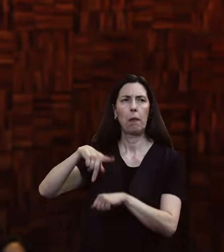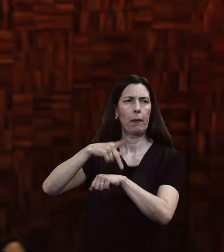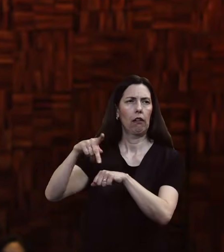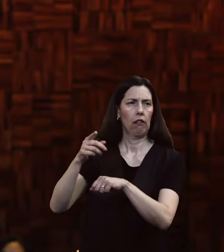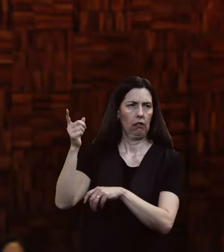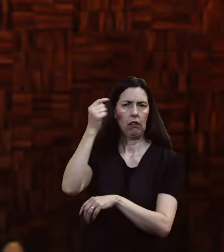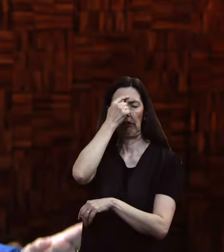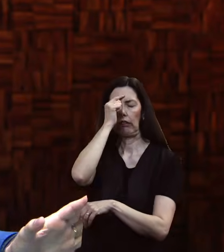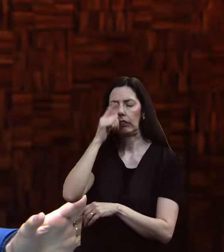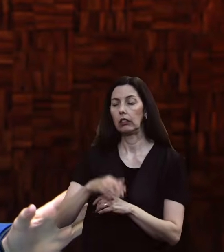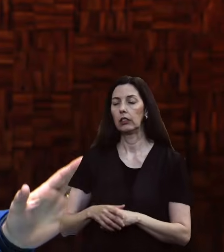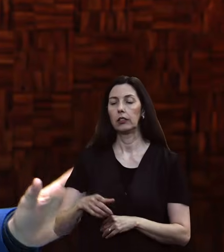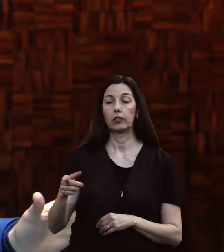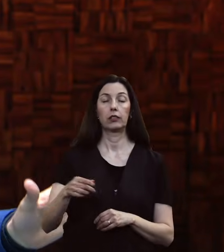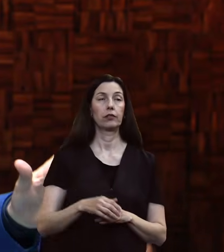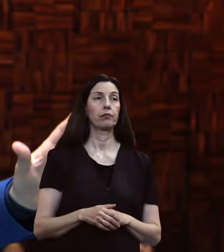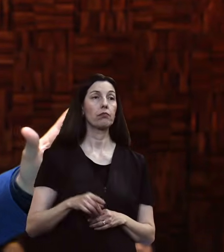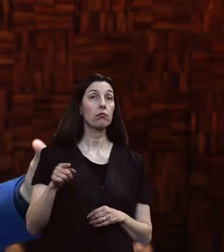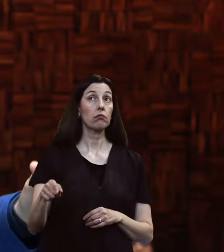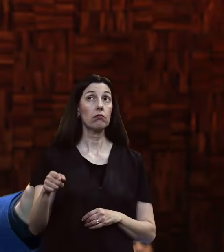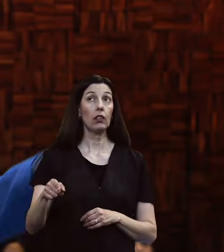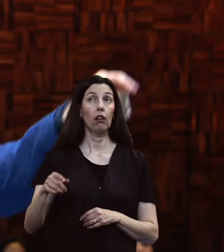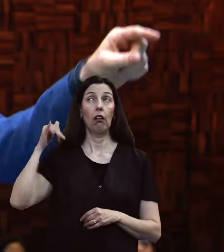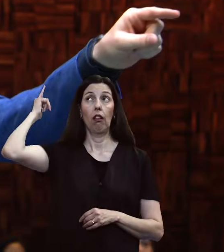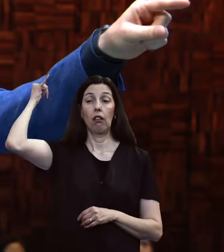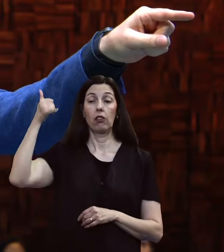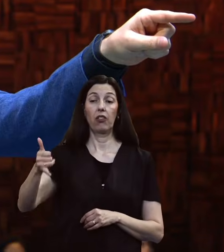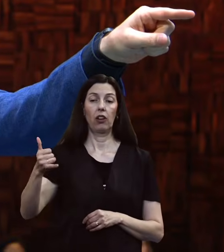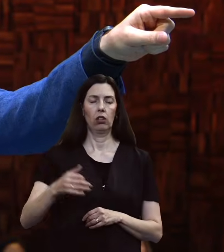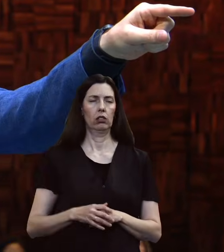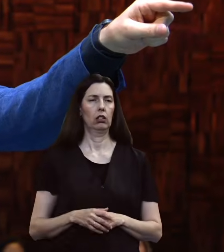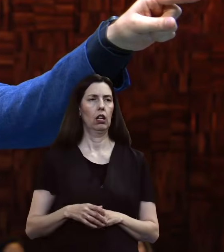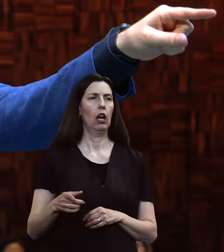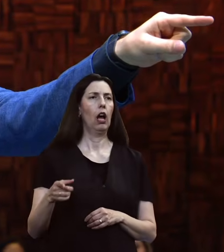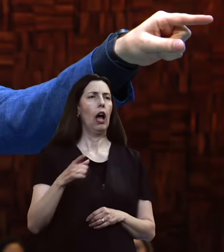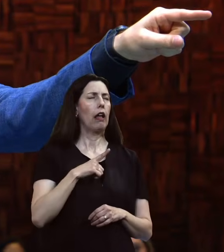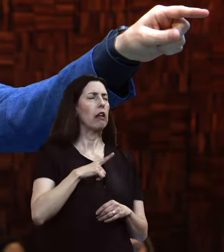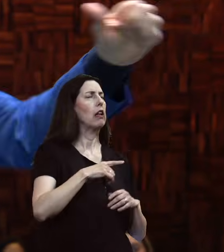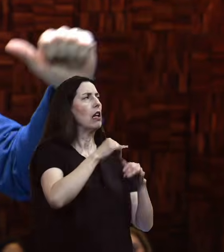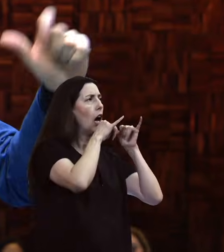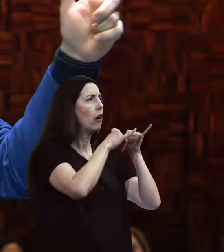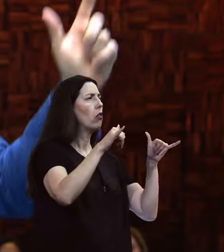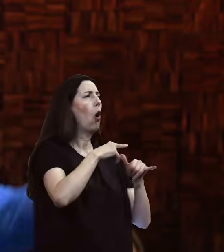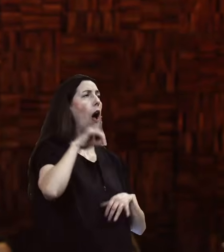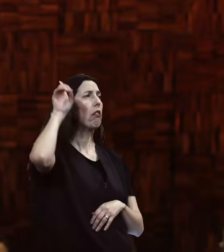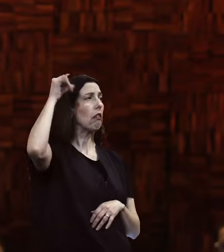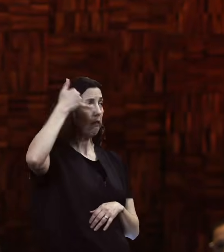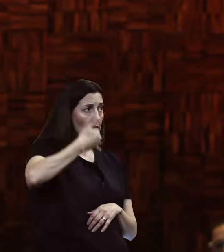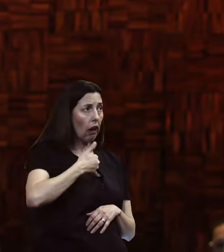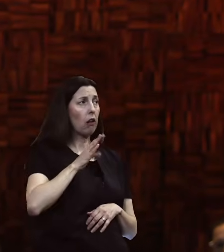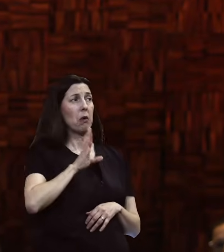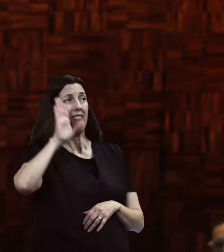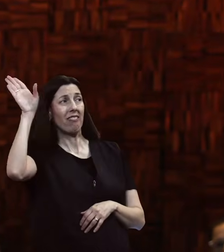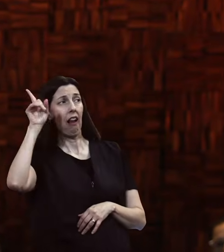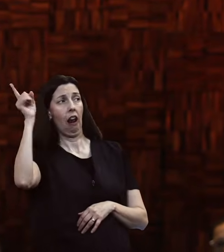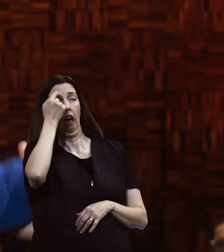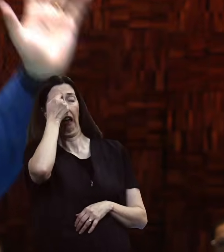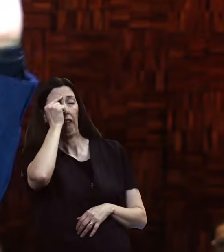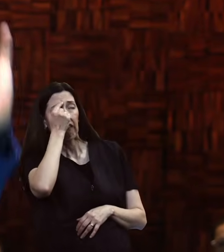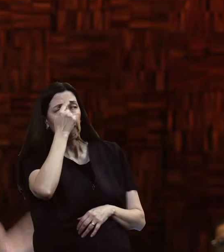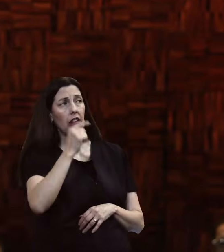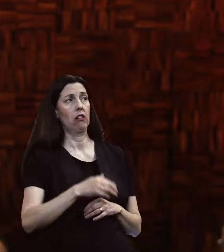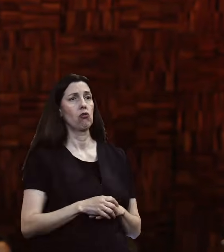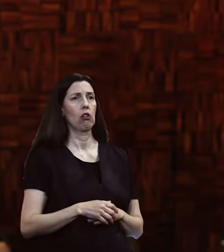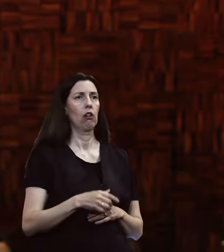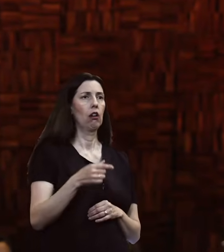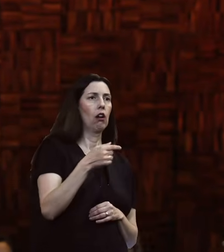disse assim, se Deus quer salvar o povo na Índia, Ele não precisa de você e nem da minha ajuda. Ele pode